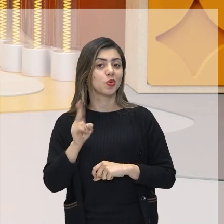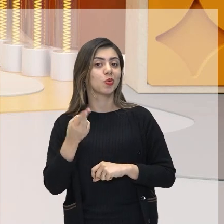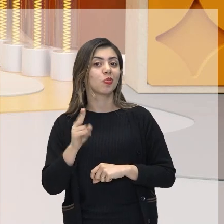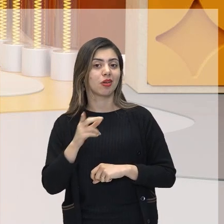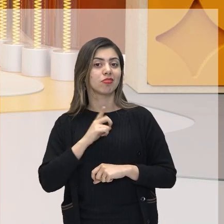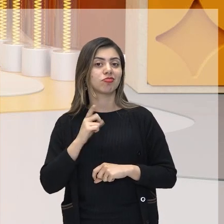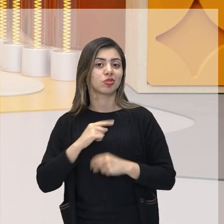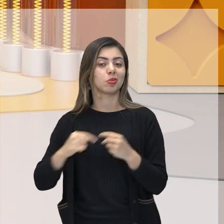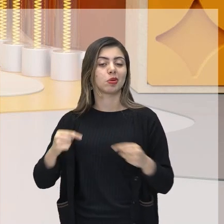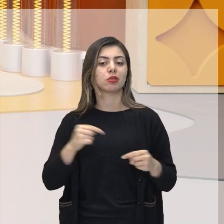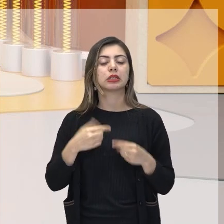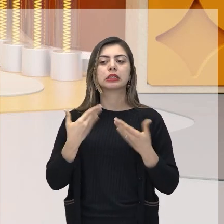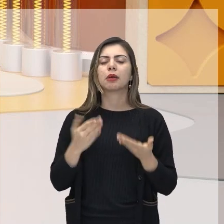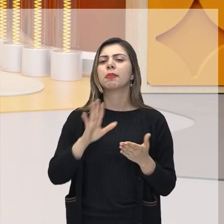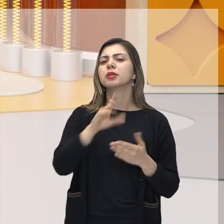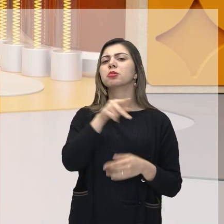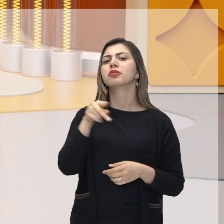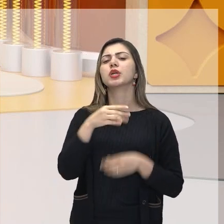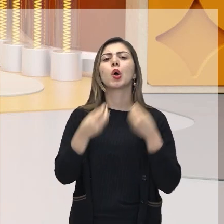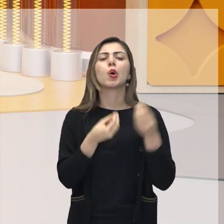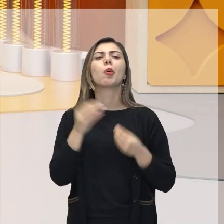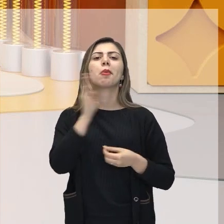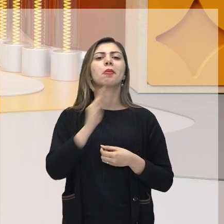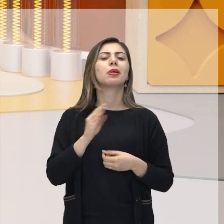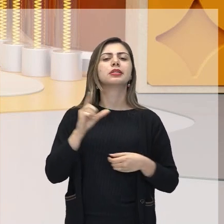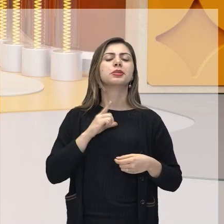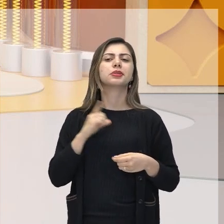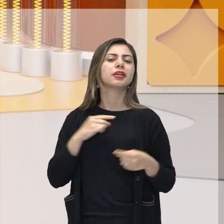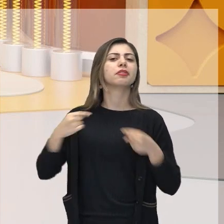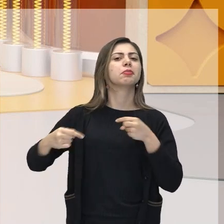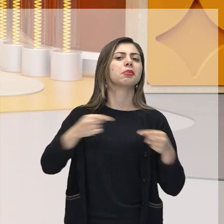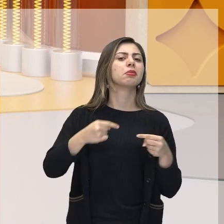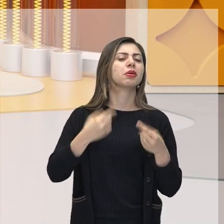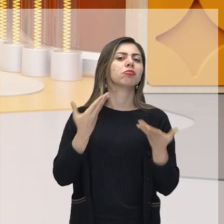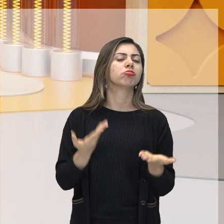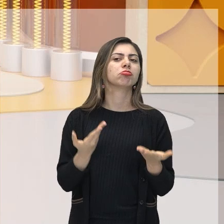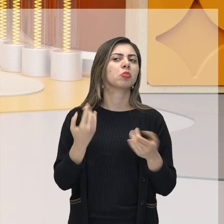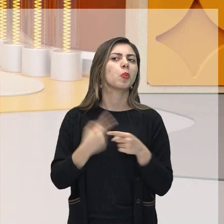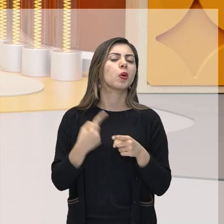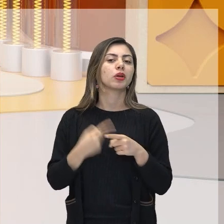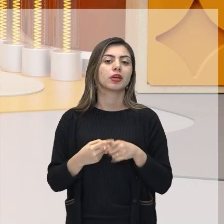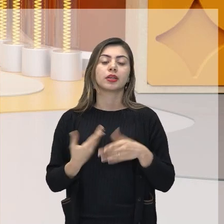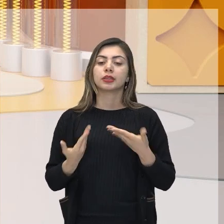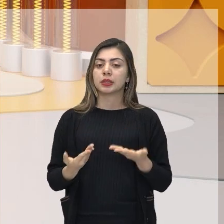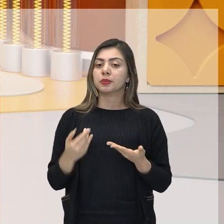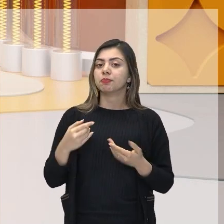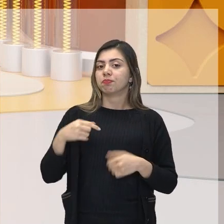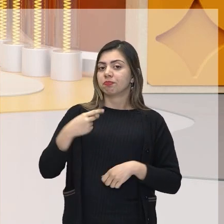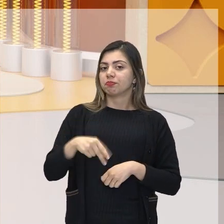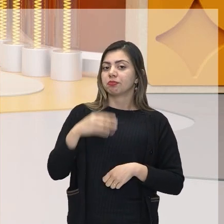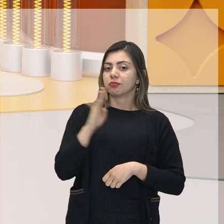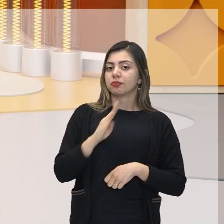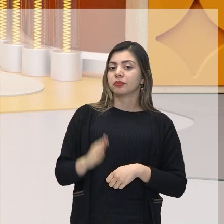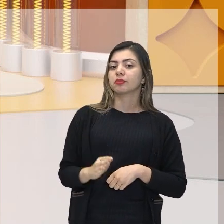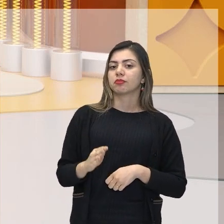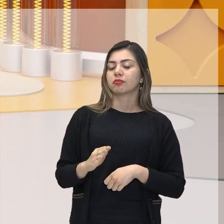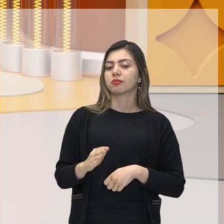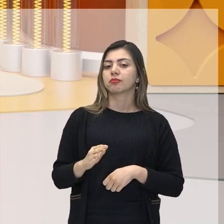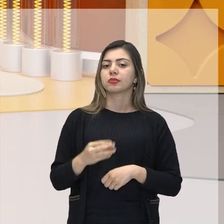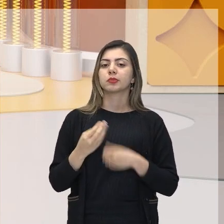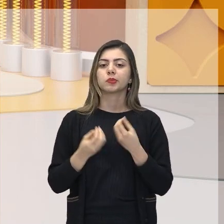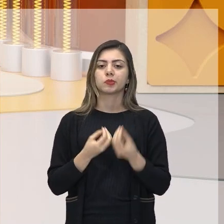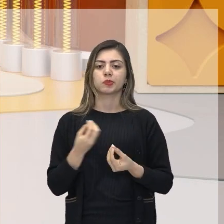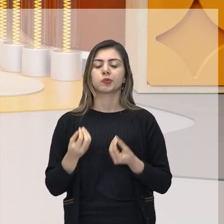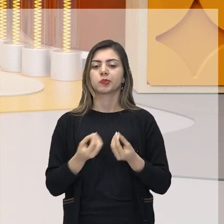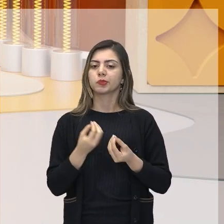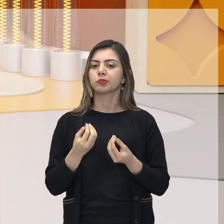professor, como é que foi que o Brasil ele entrou nesse conflito? Porque para o Brasil não era vantajoso, o